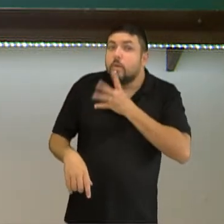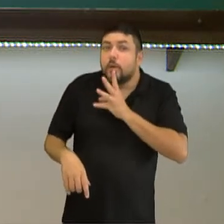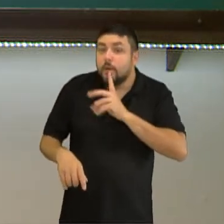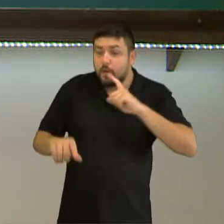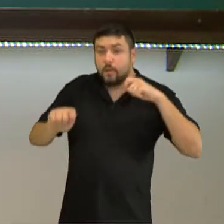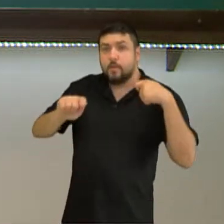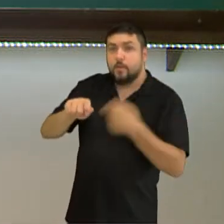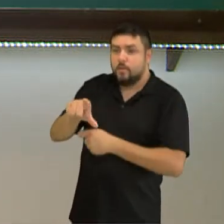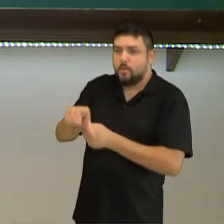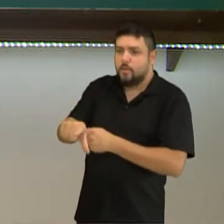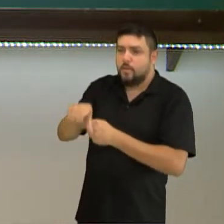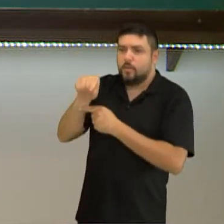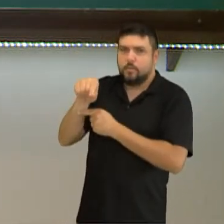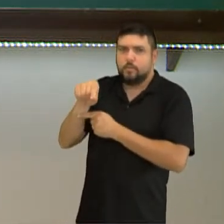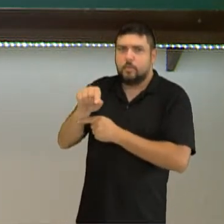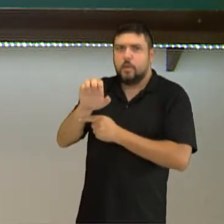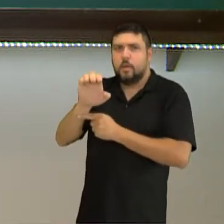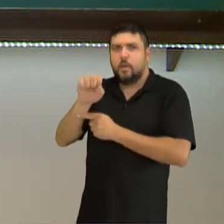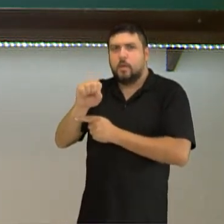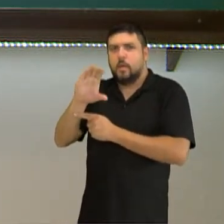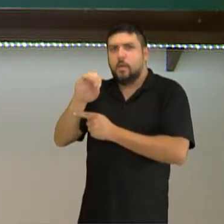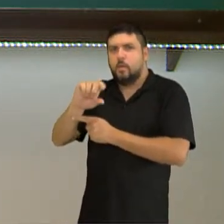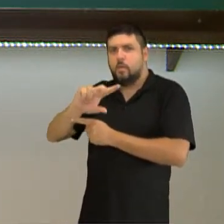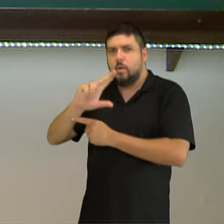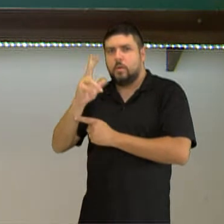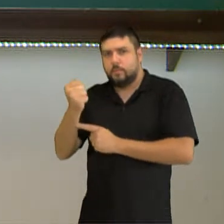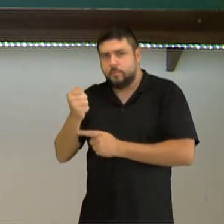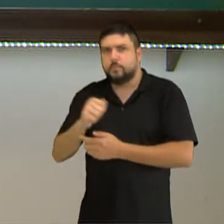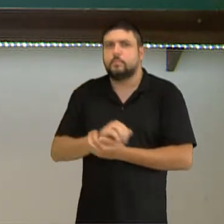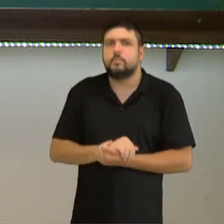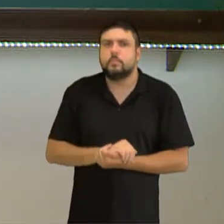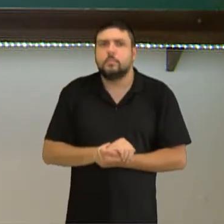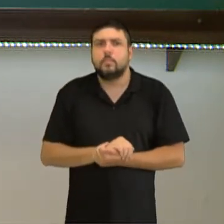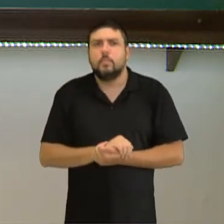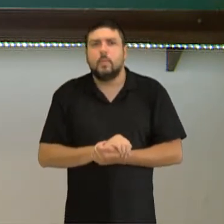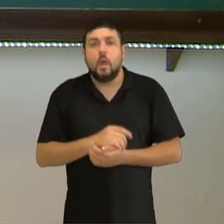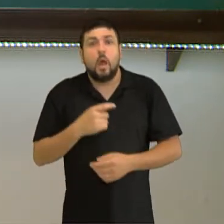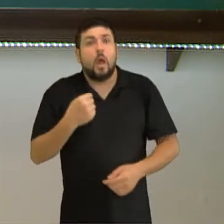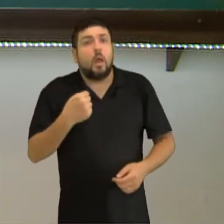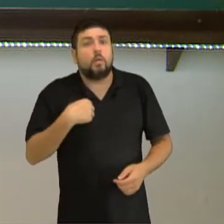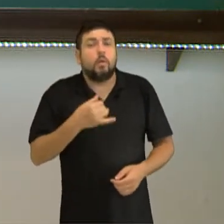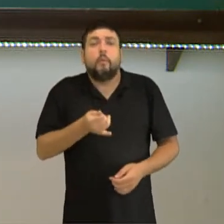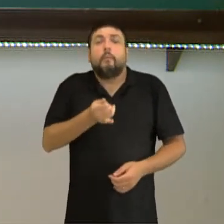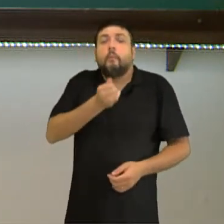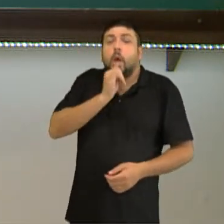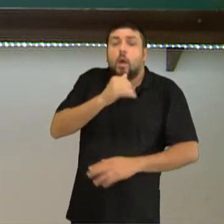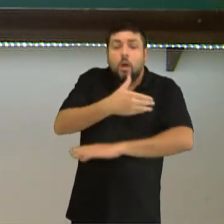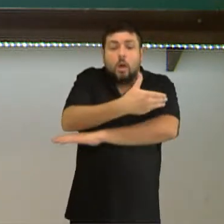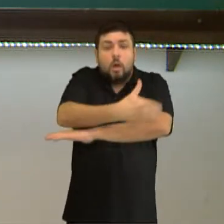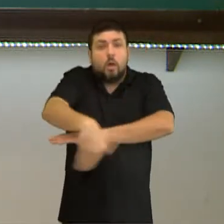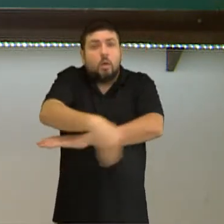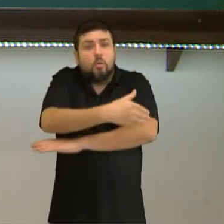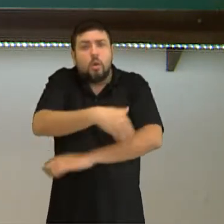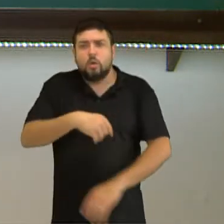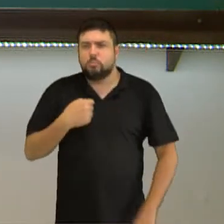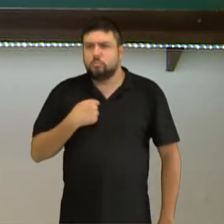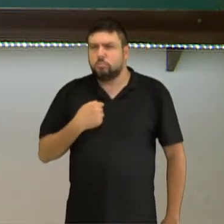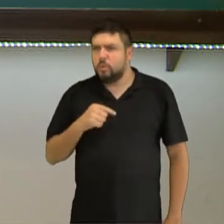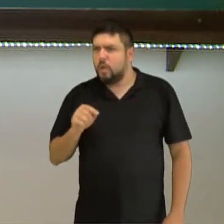que há, mas você faz escolhas na sua vida. Eu escolho caminhar do lado direito da rua ou do lado esquerdo